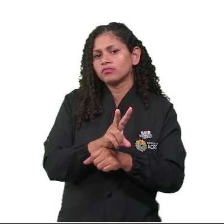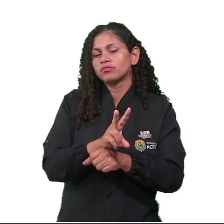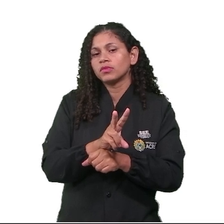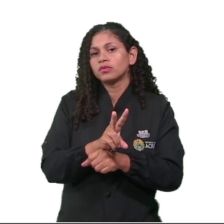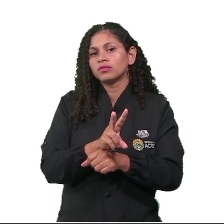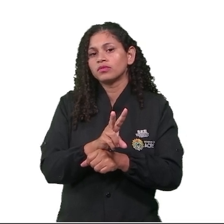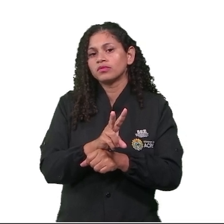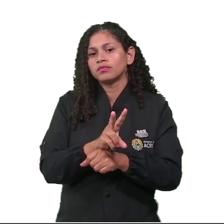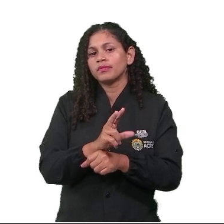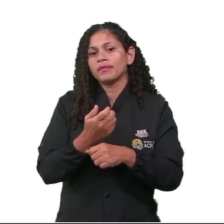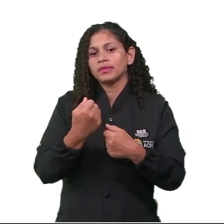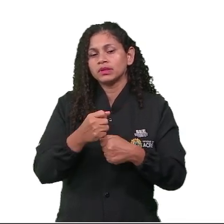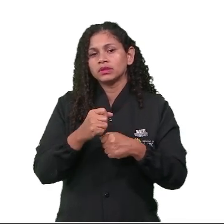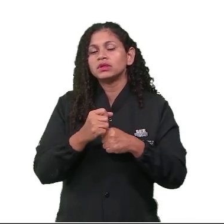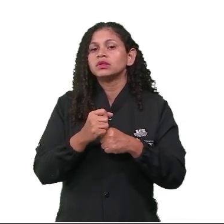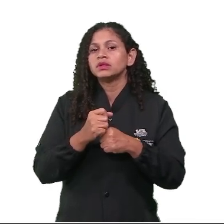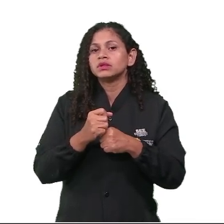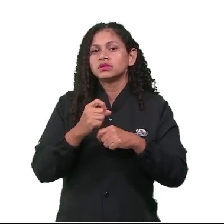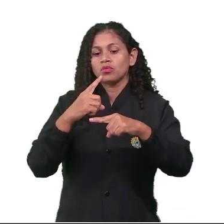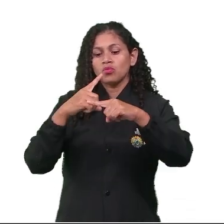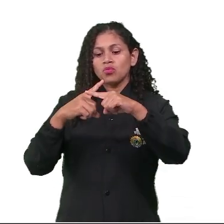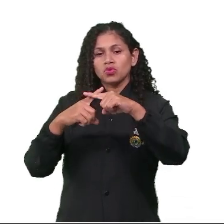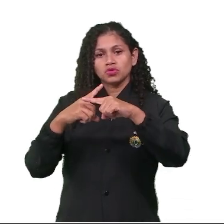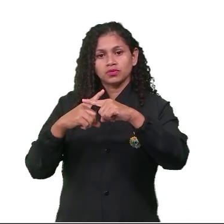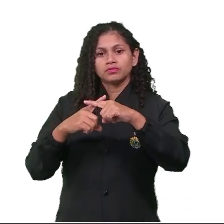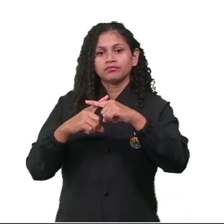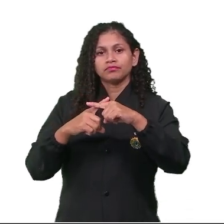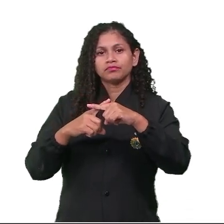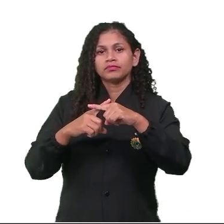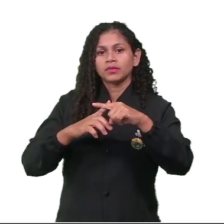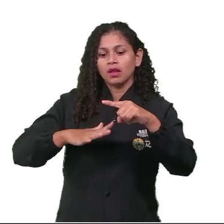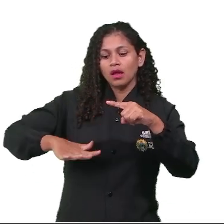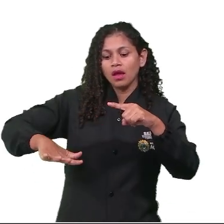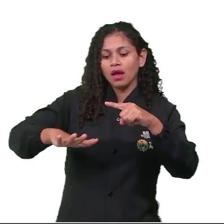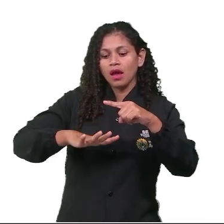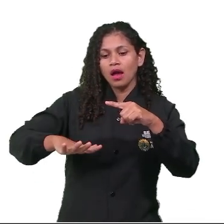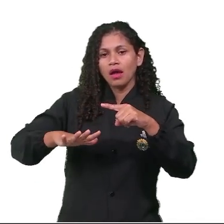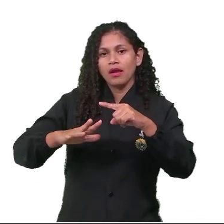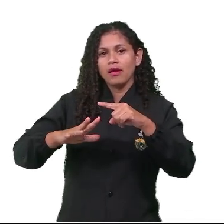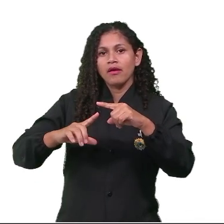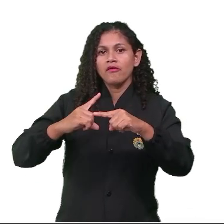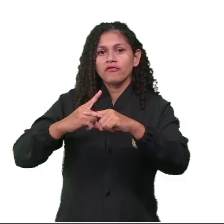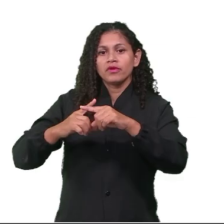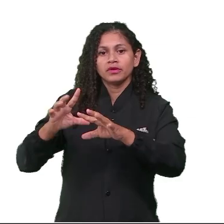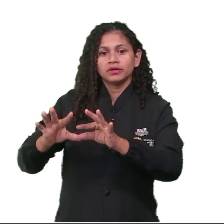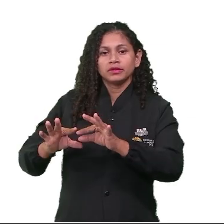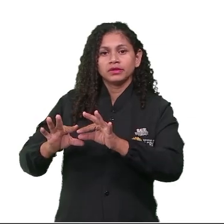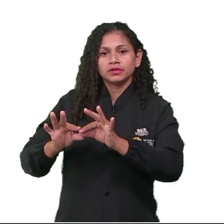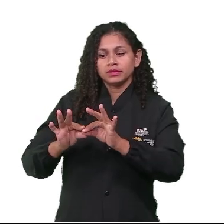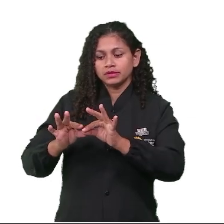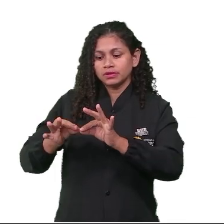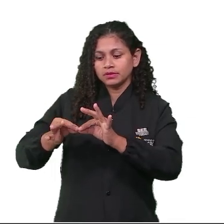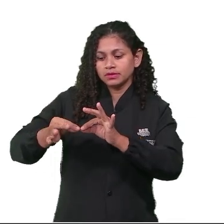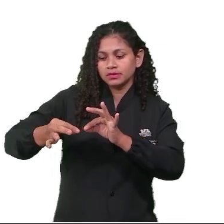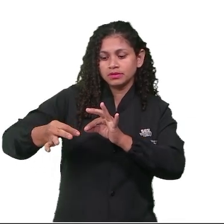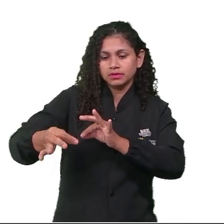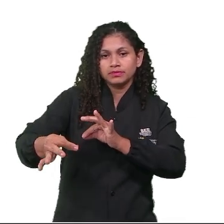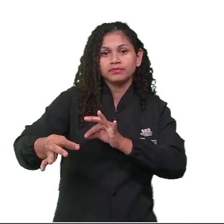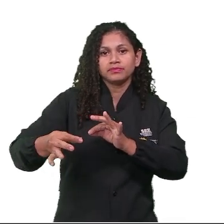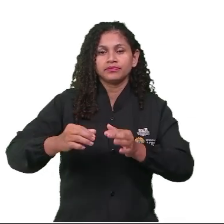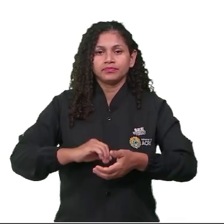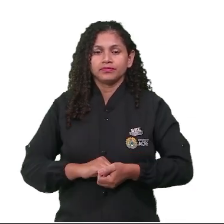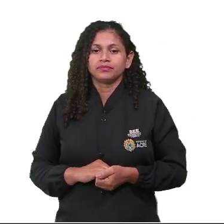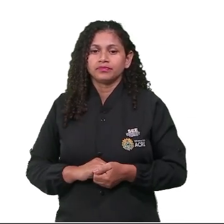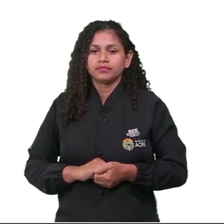eu multiplico a área da base vezes a altura. A base é um retângulo, a área do retângulo é comprimento vezes largura. Então, basta